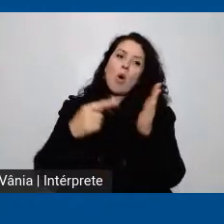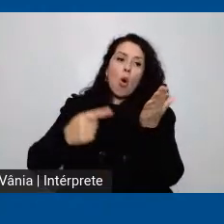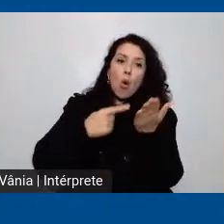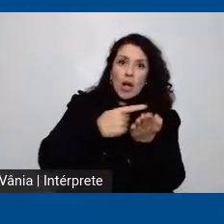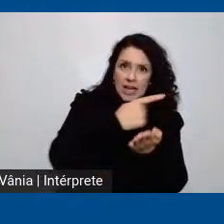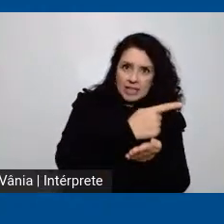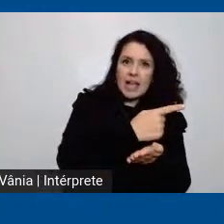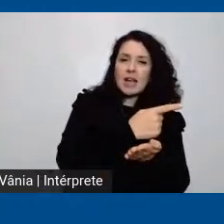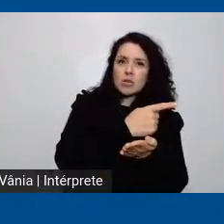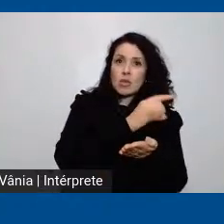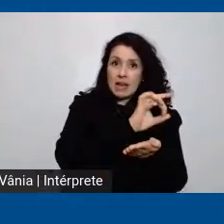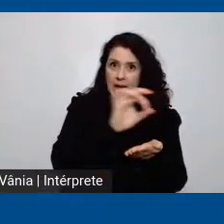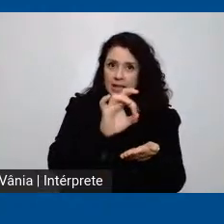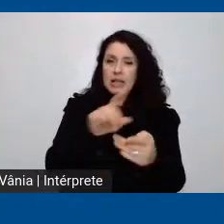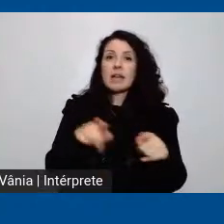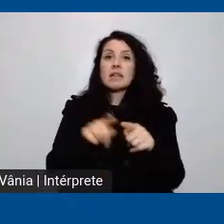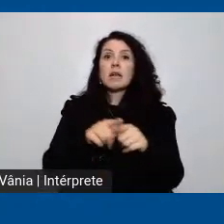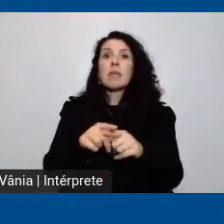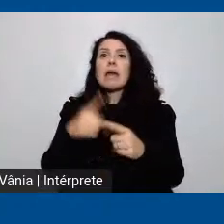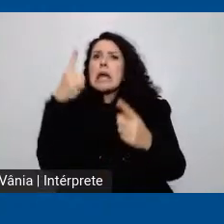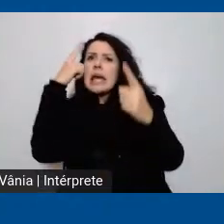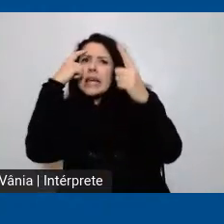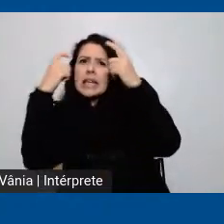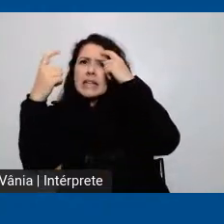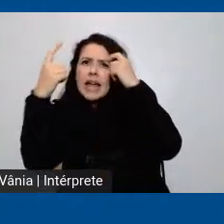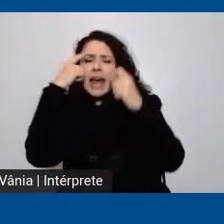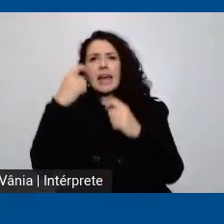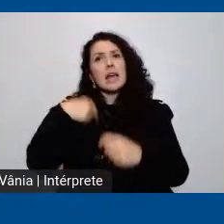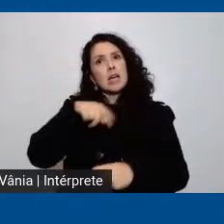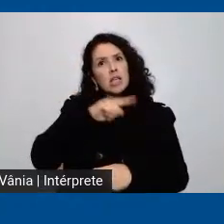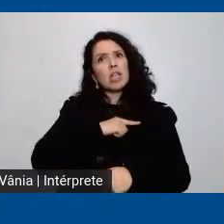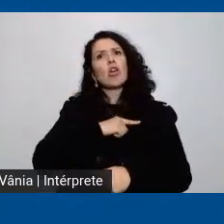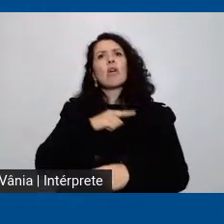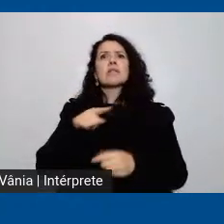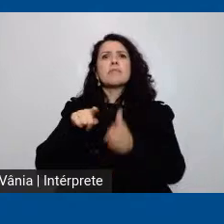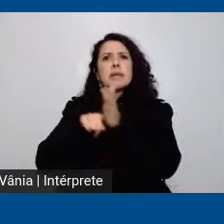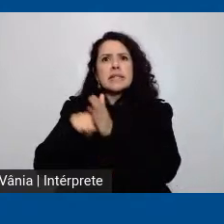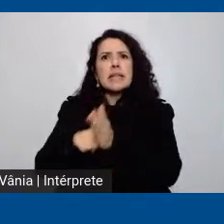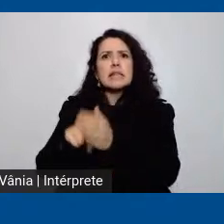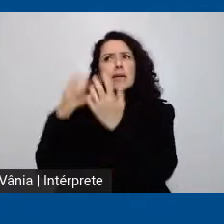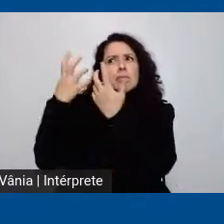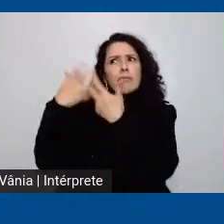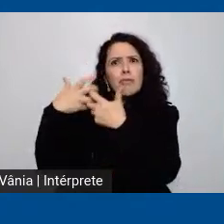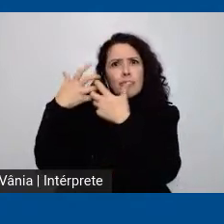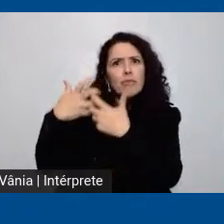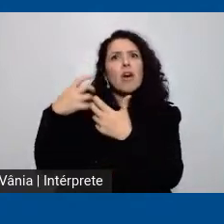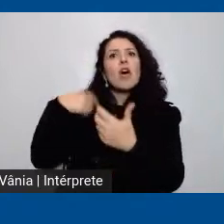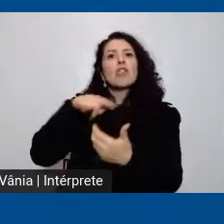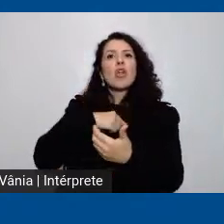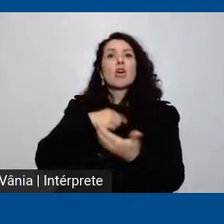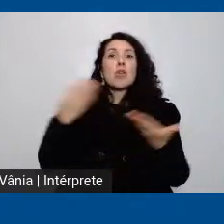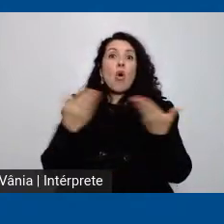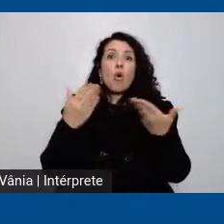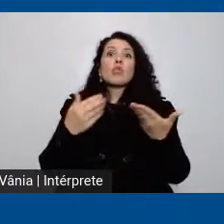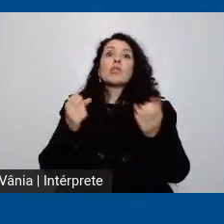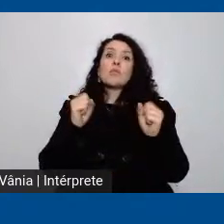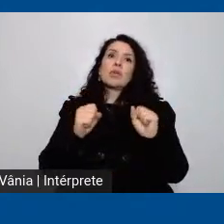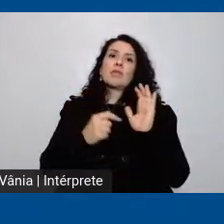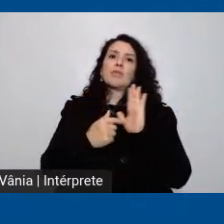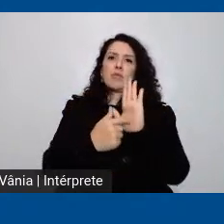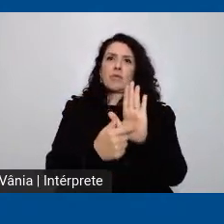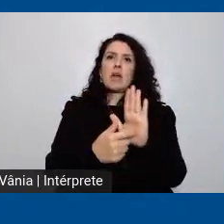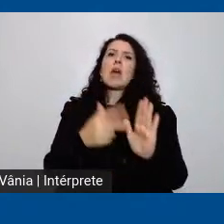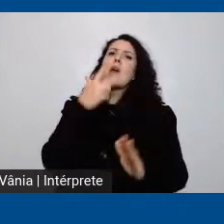de partida, né, algumas ideias e algumas pesquisas, mas eu tenho certeza que os cadernos oferecem inúmeras possibilidades de